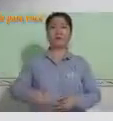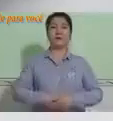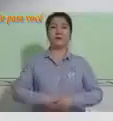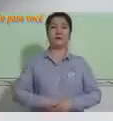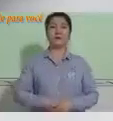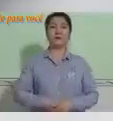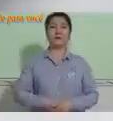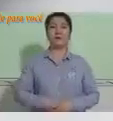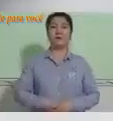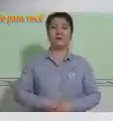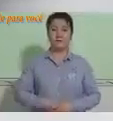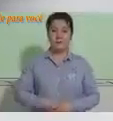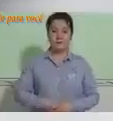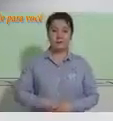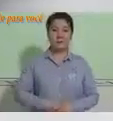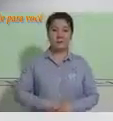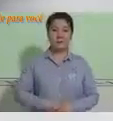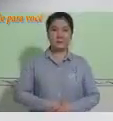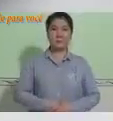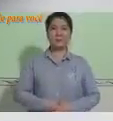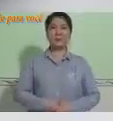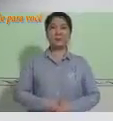consegue descobrir a sua origem.